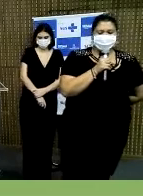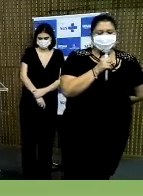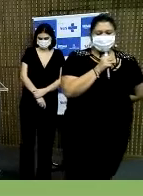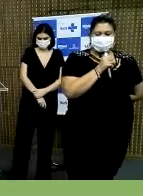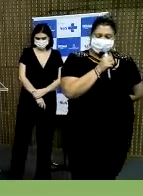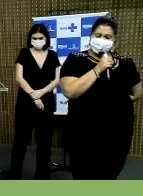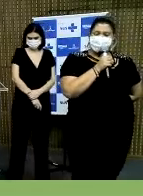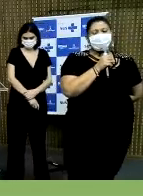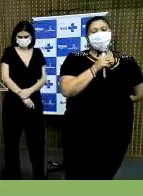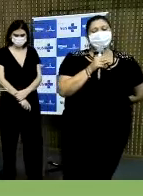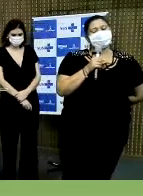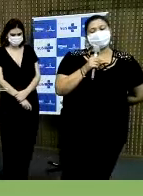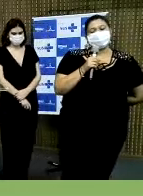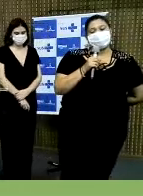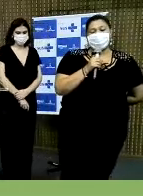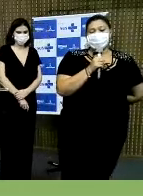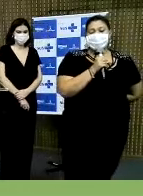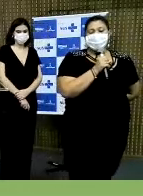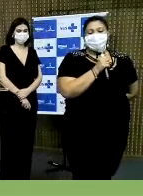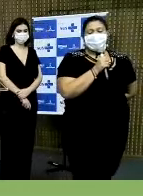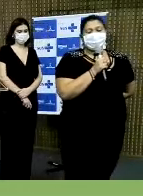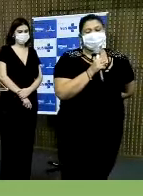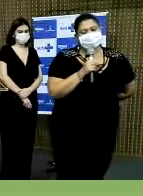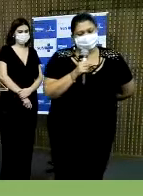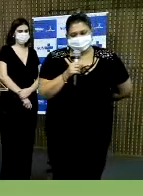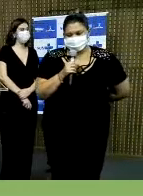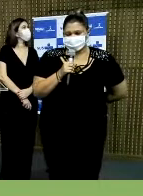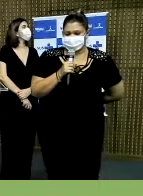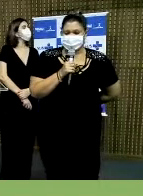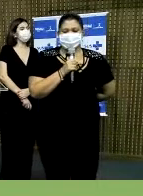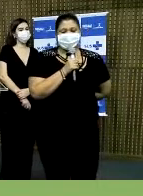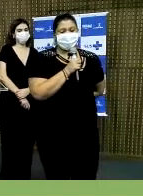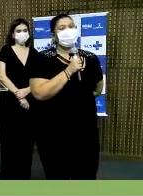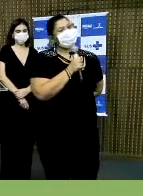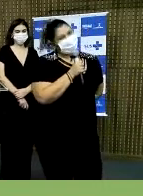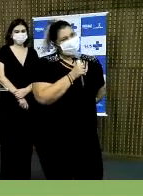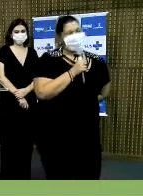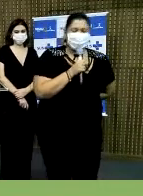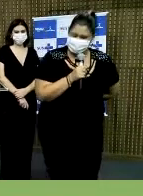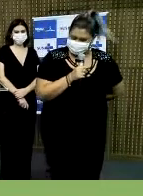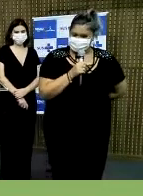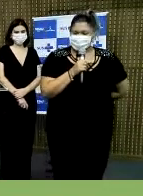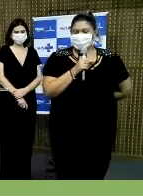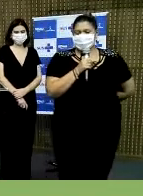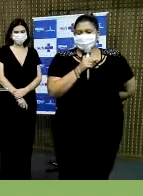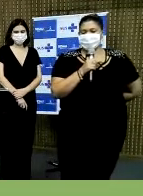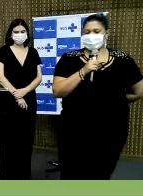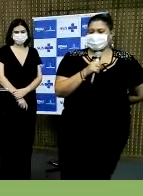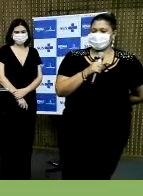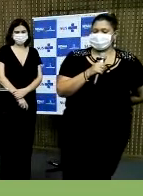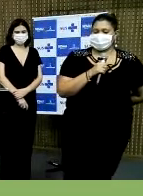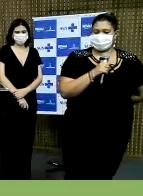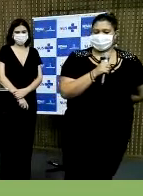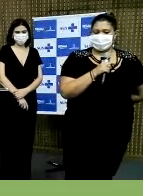5 administrativo, 1 serviço social, uma farmacêutica e a gerente. Pode